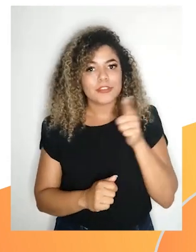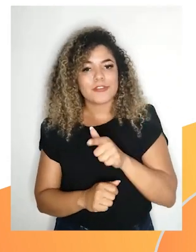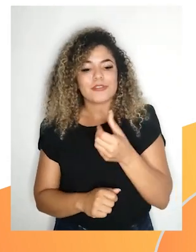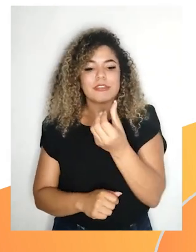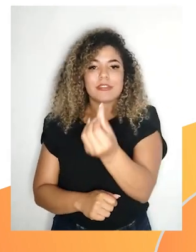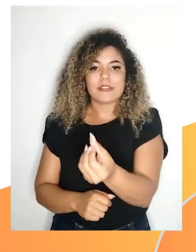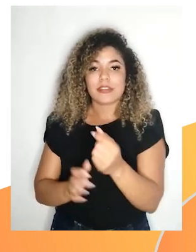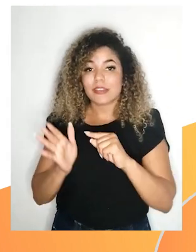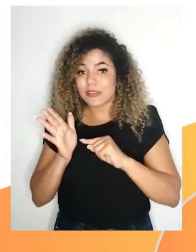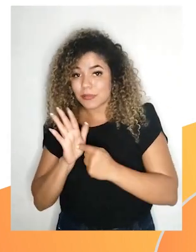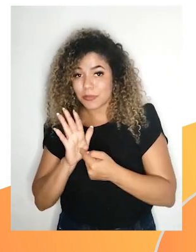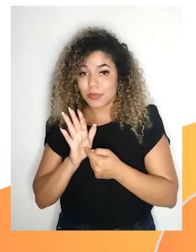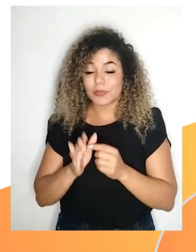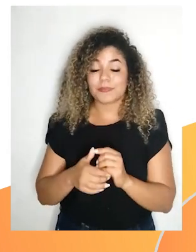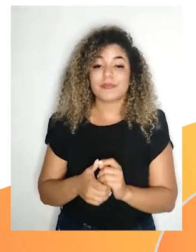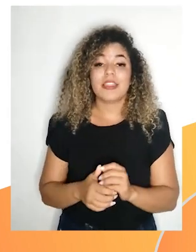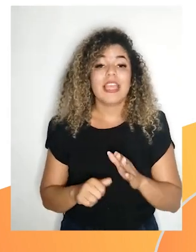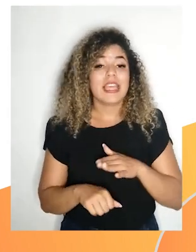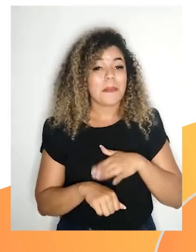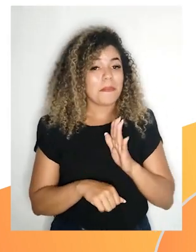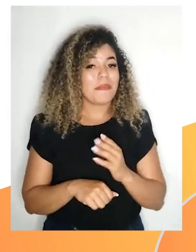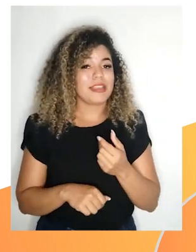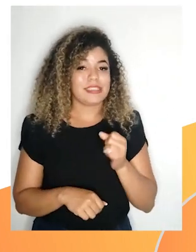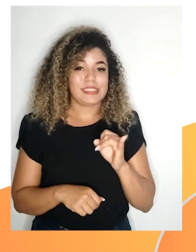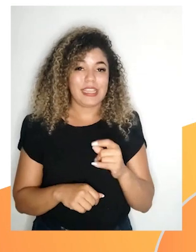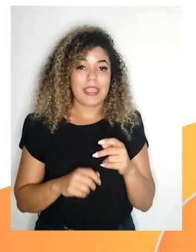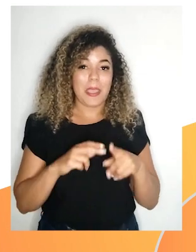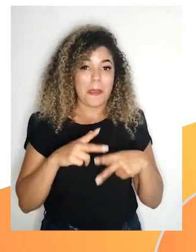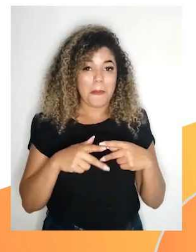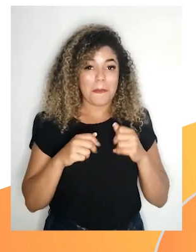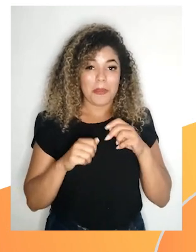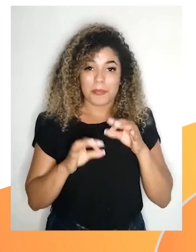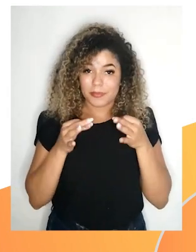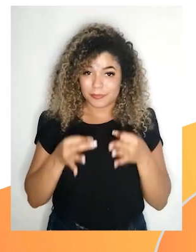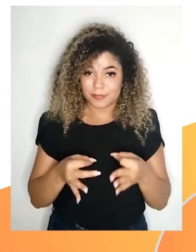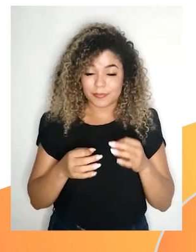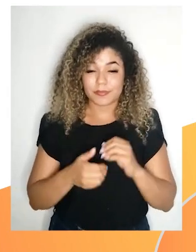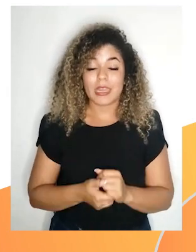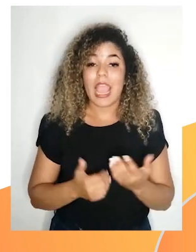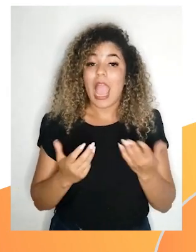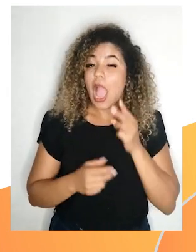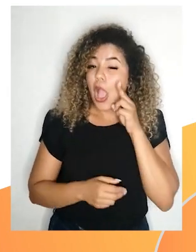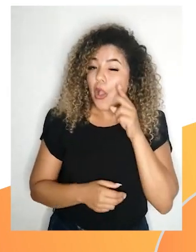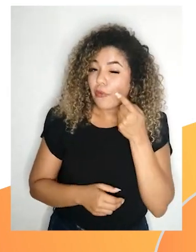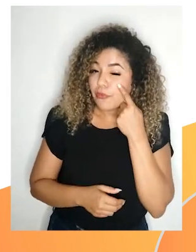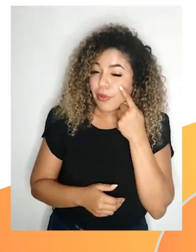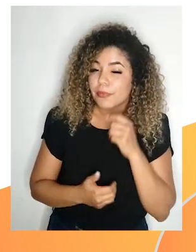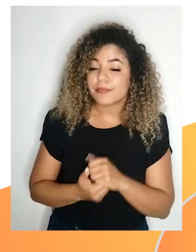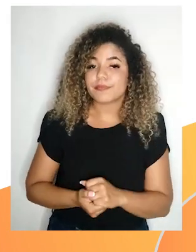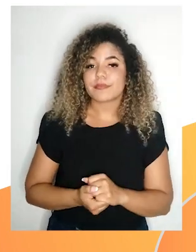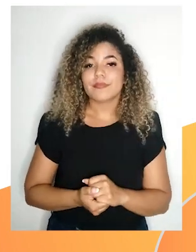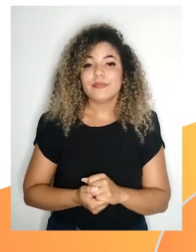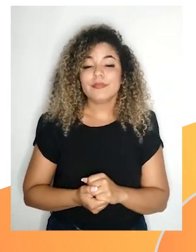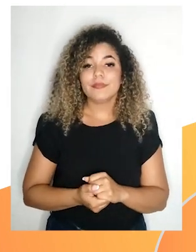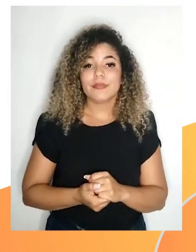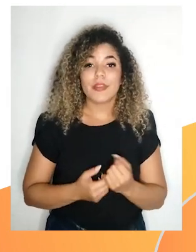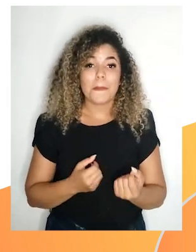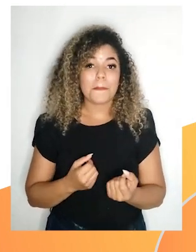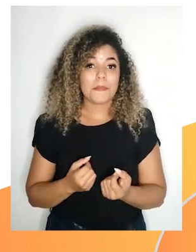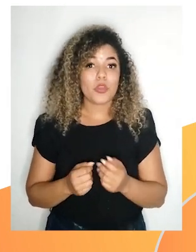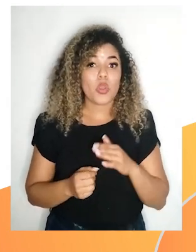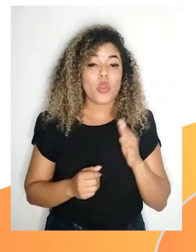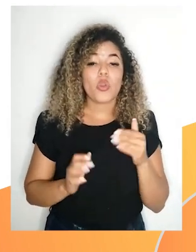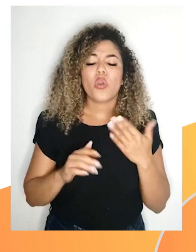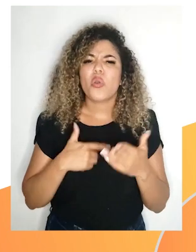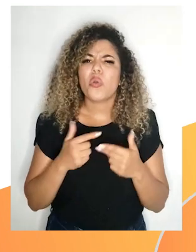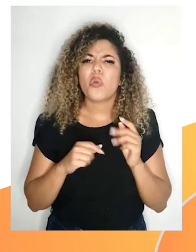6. Então, por enquanto, quem está saindo mais é a pamonha, certamente. Vamos ver aqui o